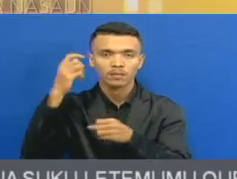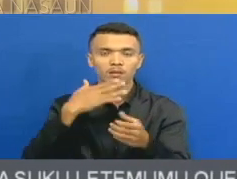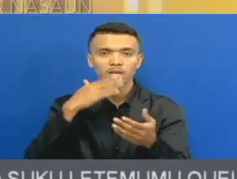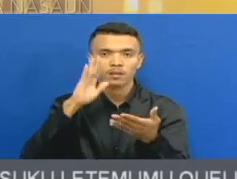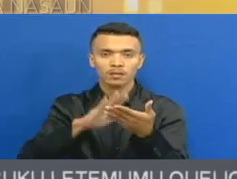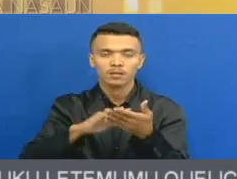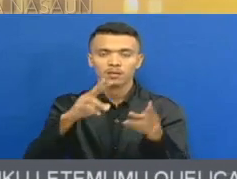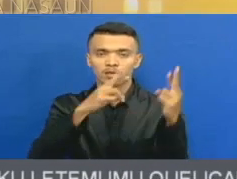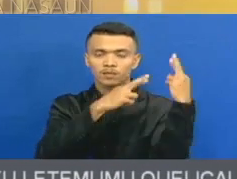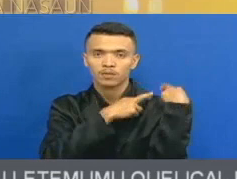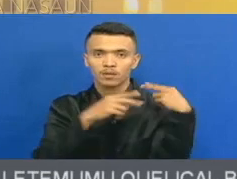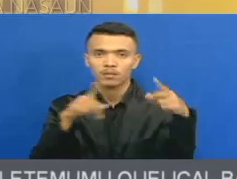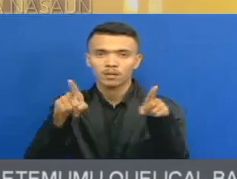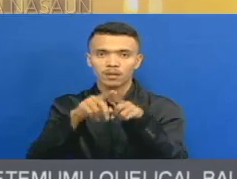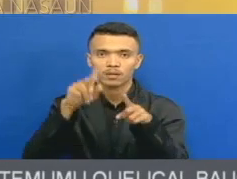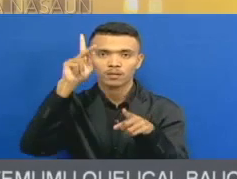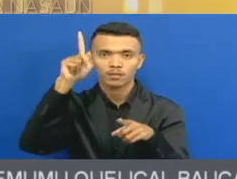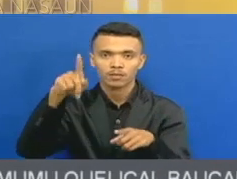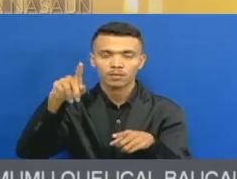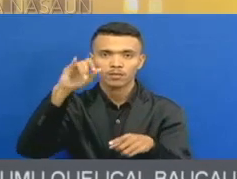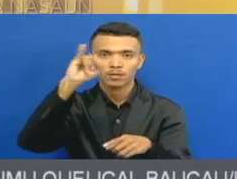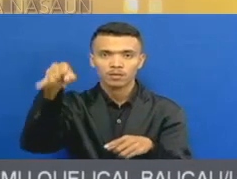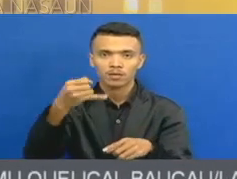mandato no dar Procurador-Geral da República.